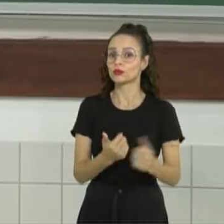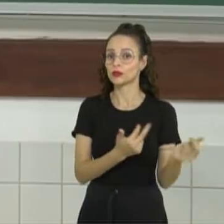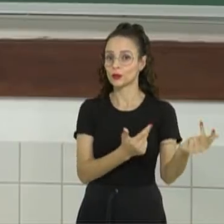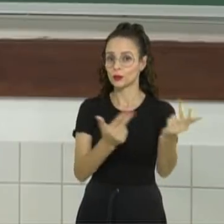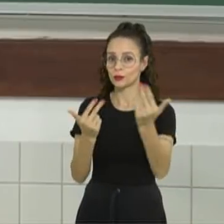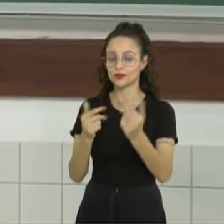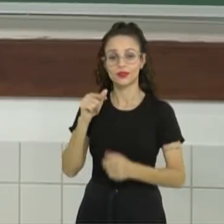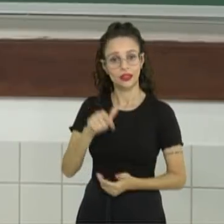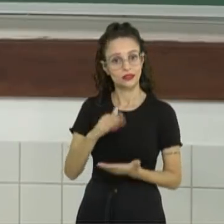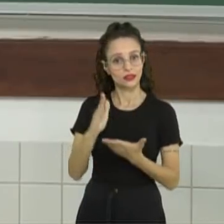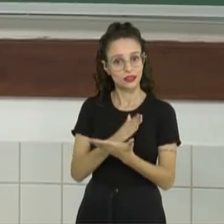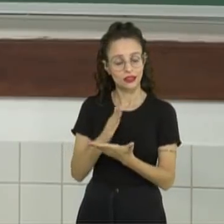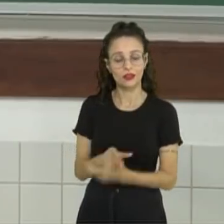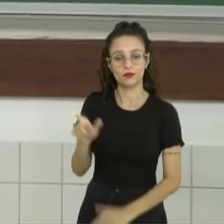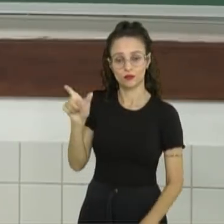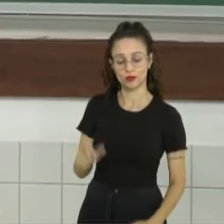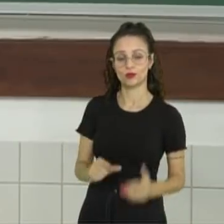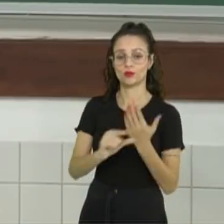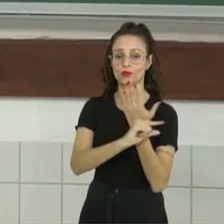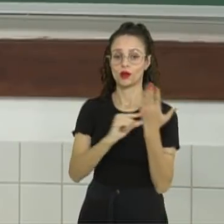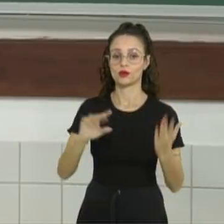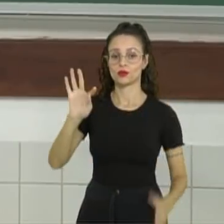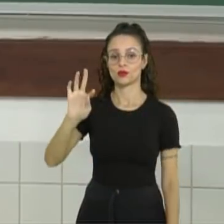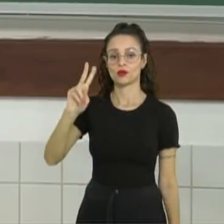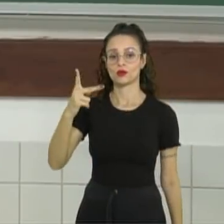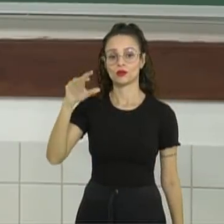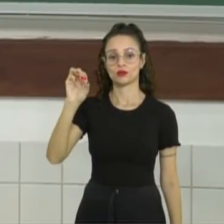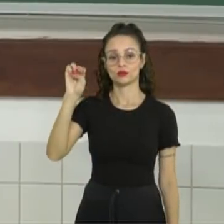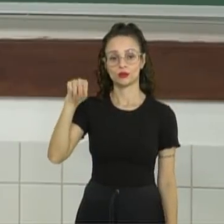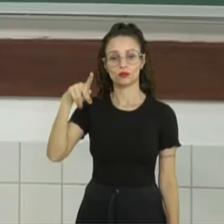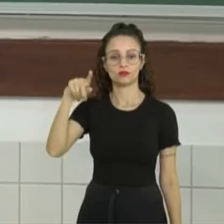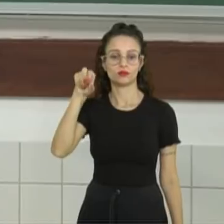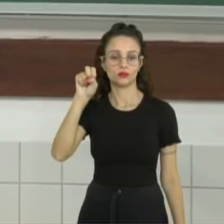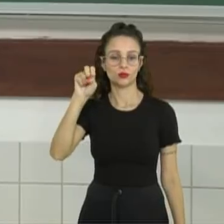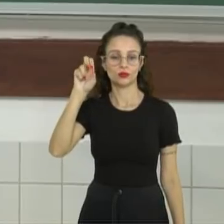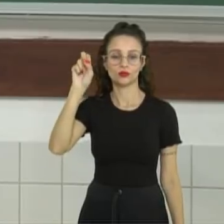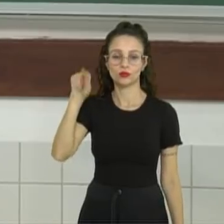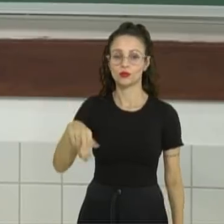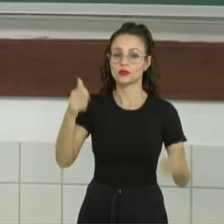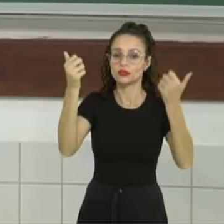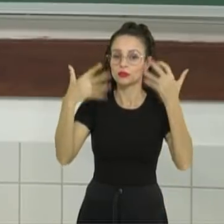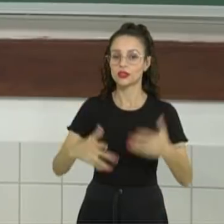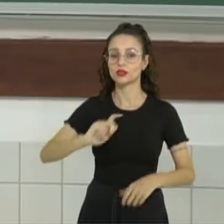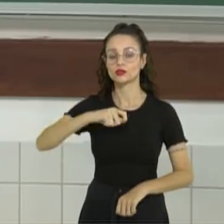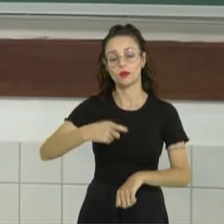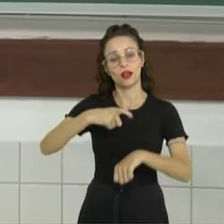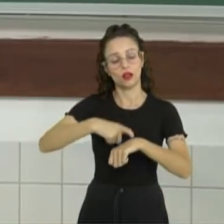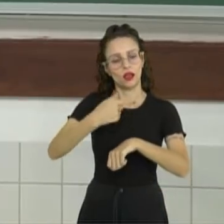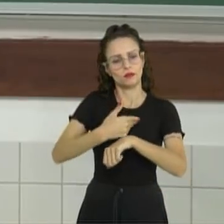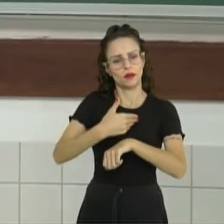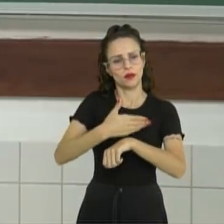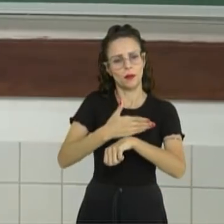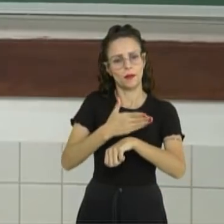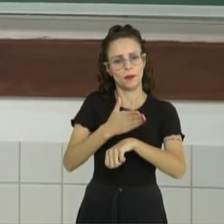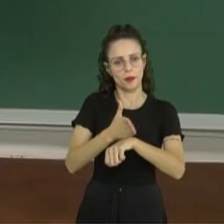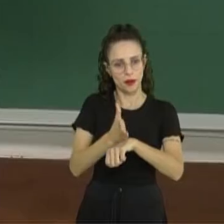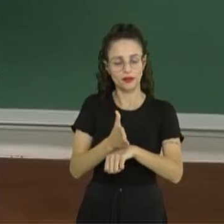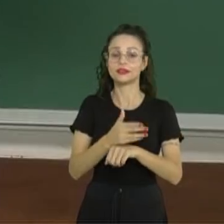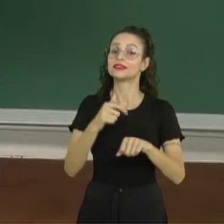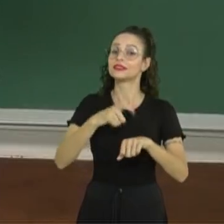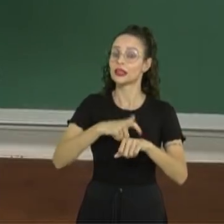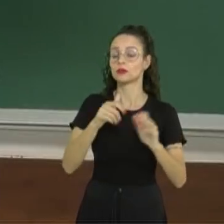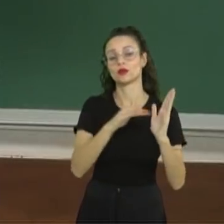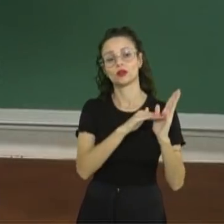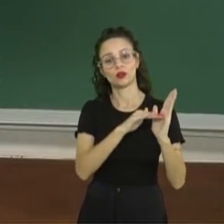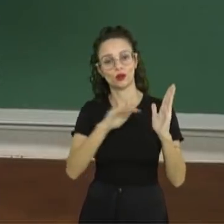Nesse livro, Thompson fala também dos relógios cronometrados, ou tempos mecânicos, ou melhor, tempo cronológico, que é